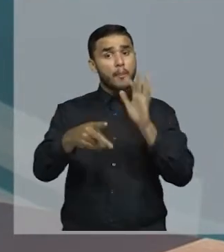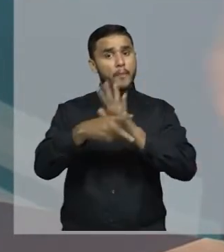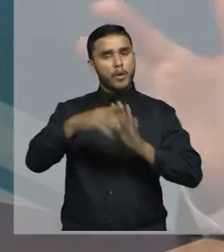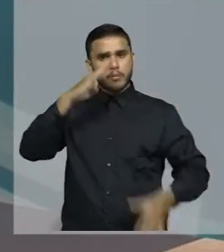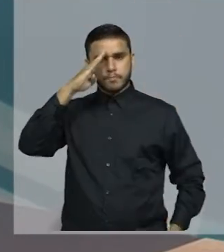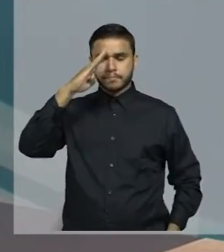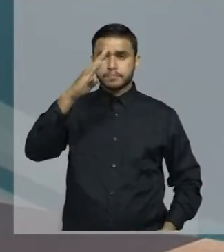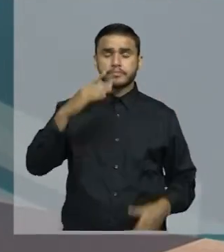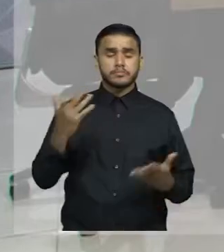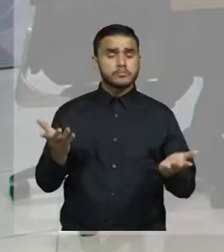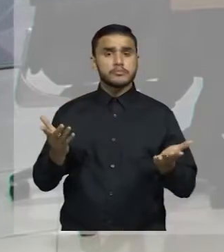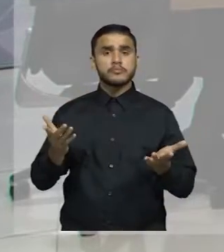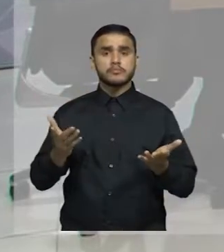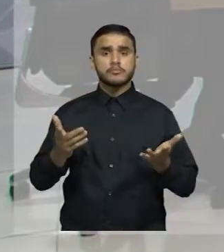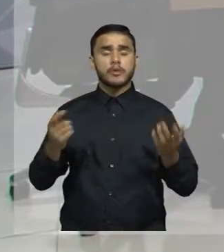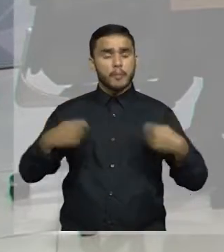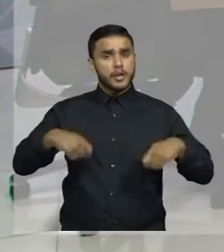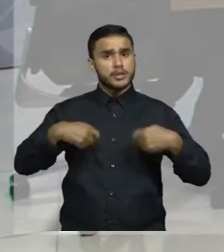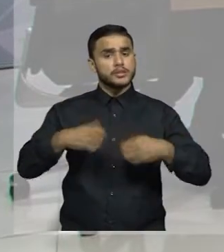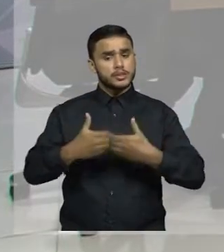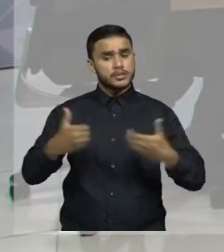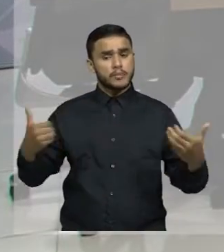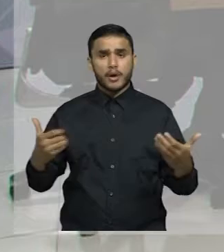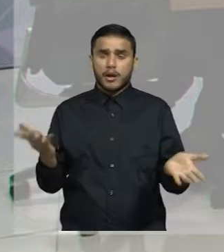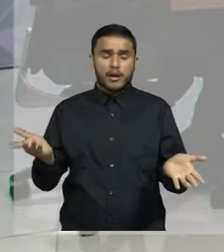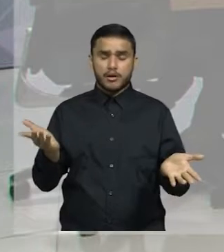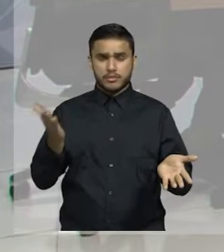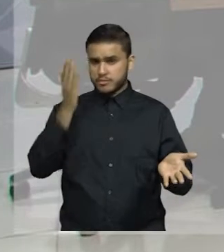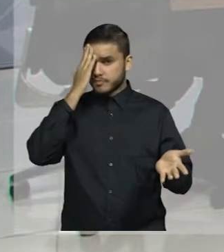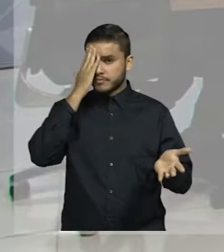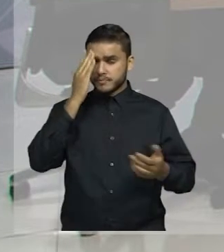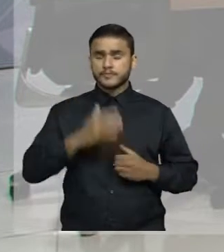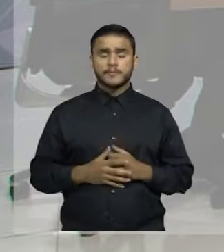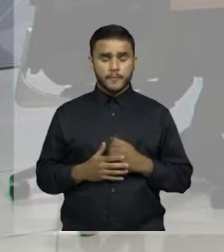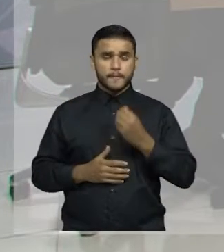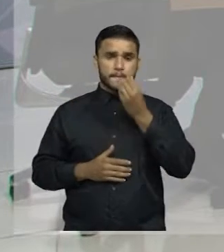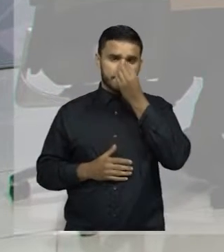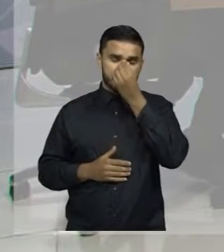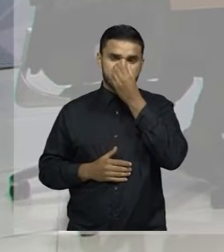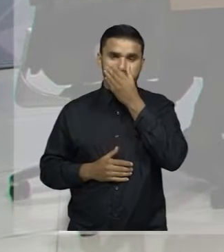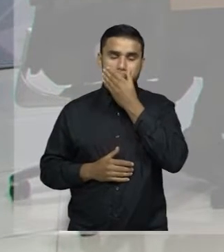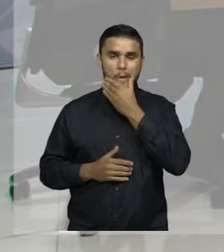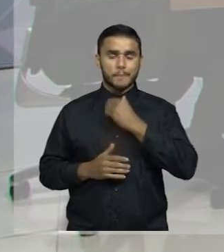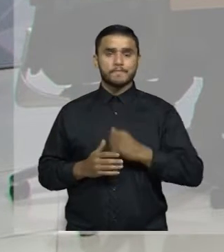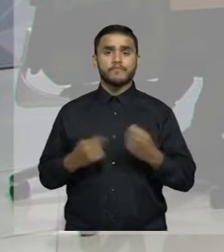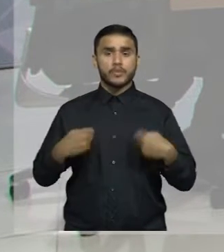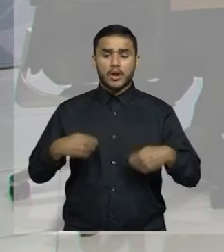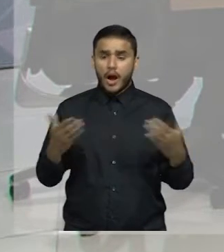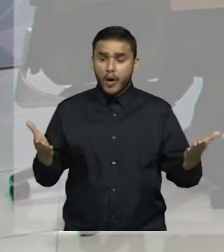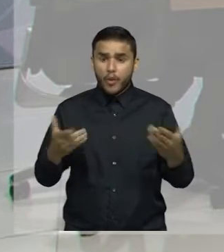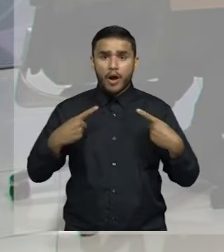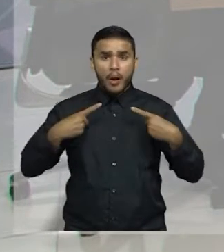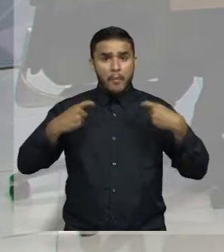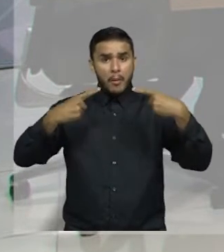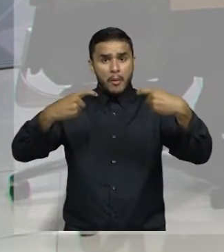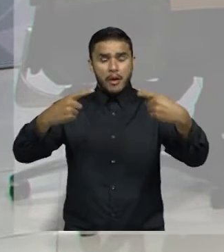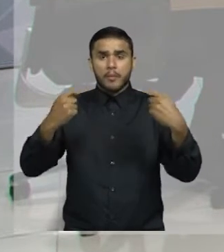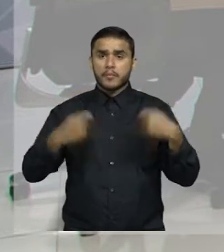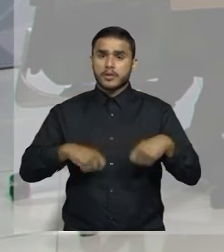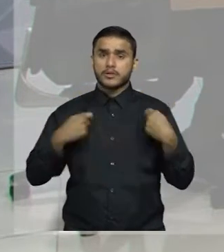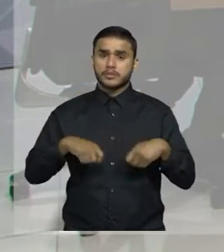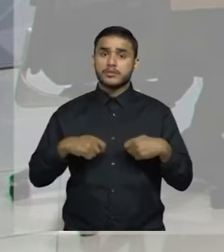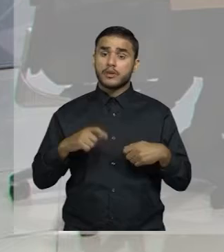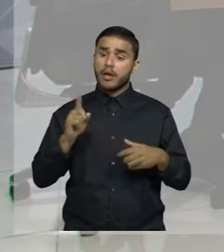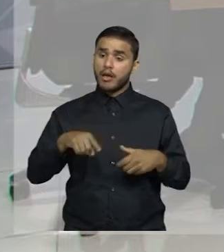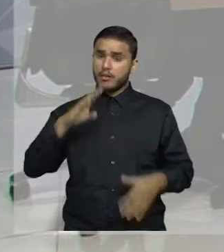para isso, das Forças Armadas, eu entendo que teriam que ser, numa situação dessa, que eu acho que poderia ser considerada uma situação de guerra, teria que